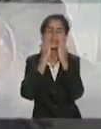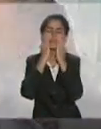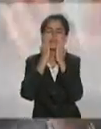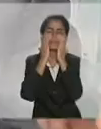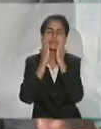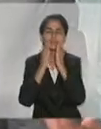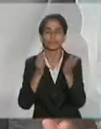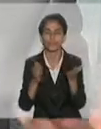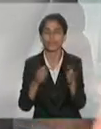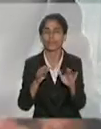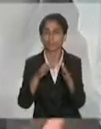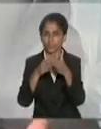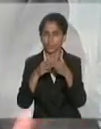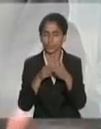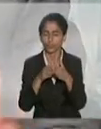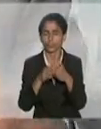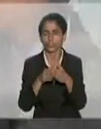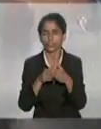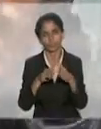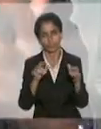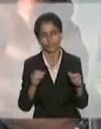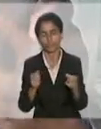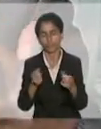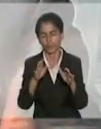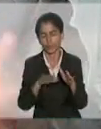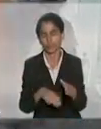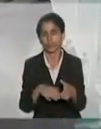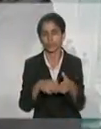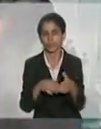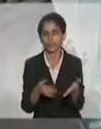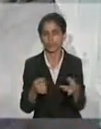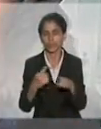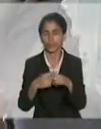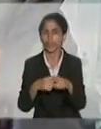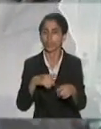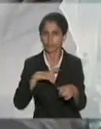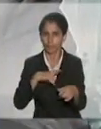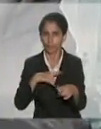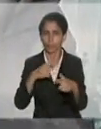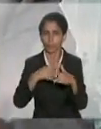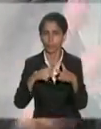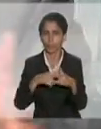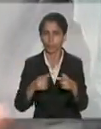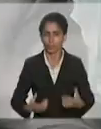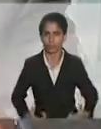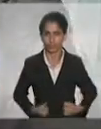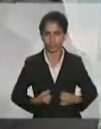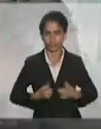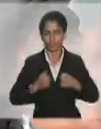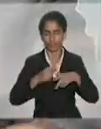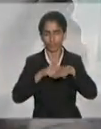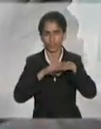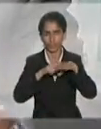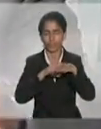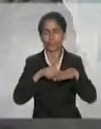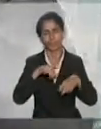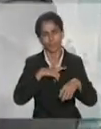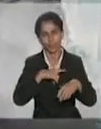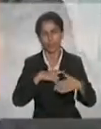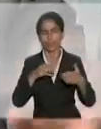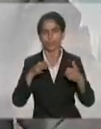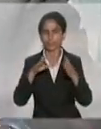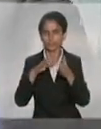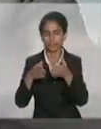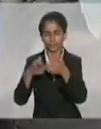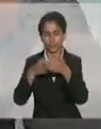de ICMS. Né? 3 anos, por causa do câncer de pele. Tivemos programa aqui com